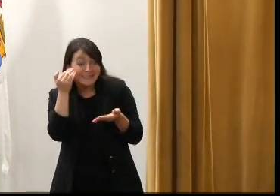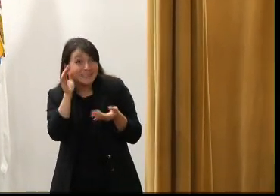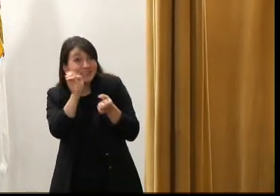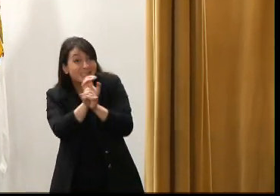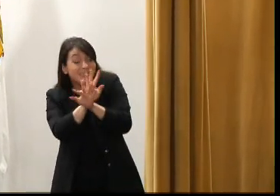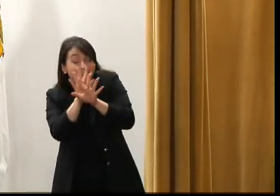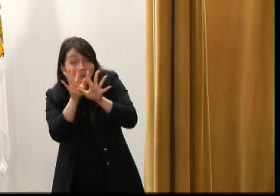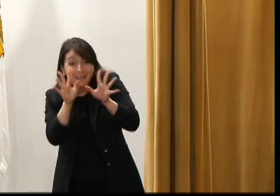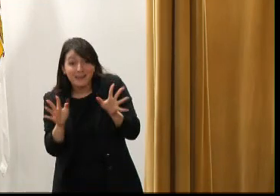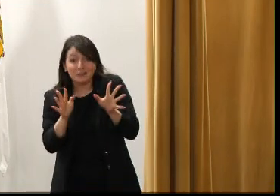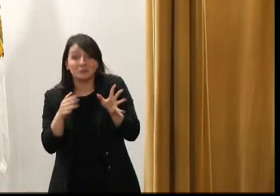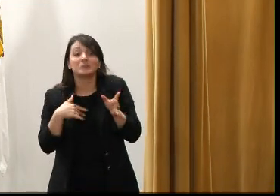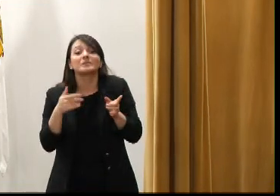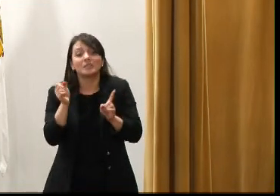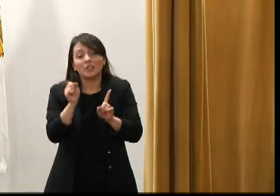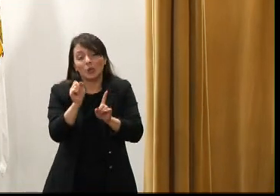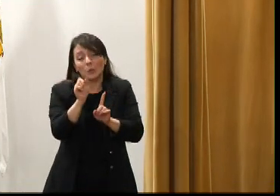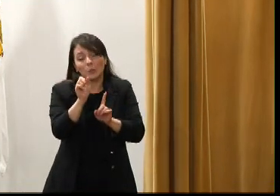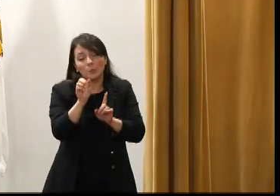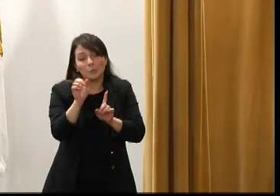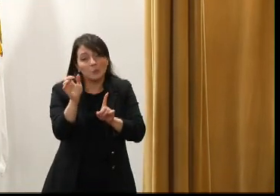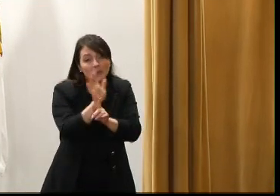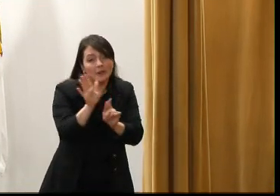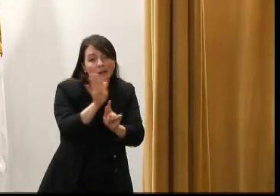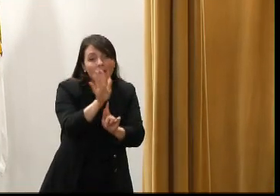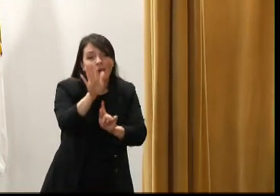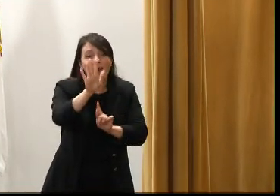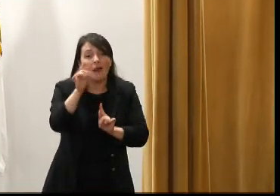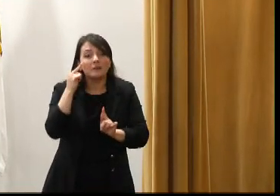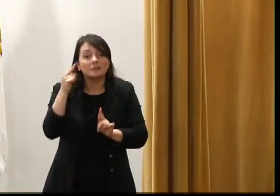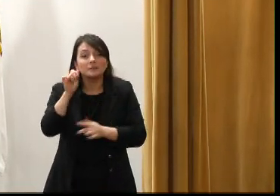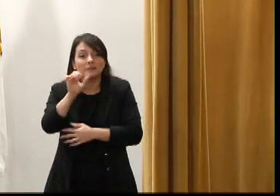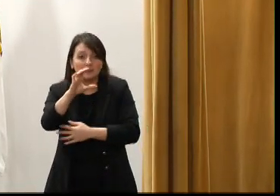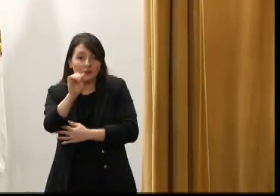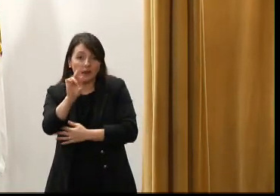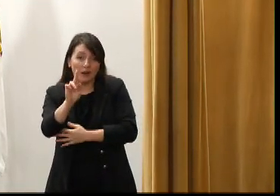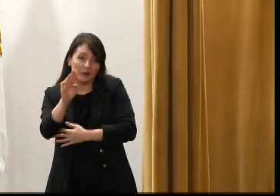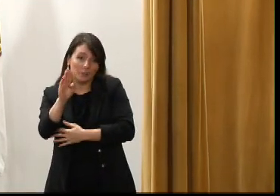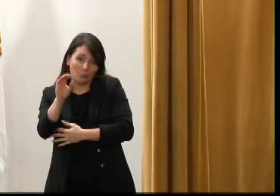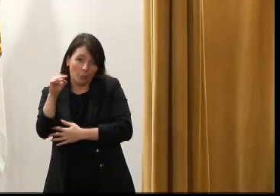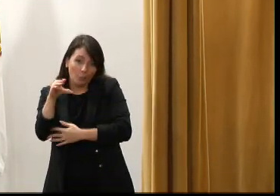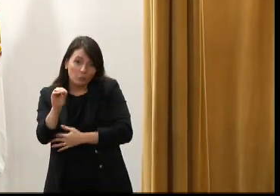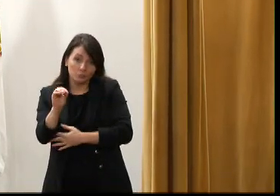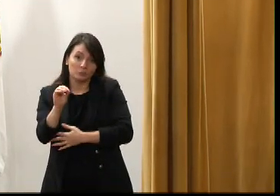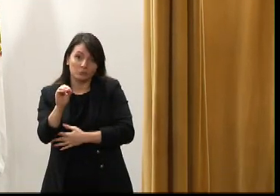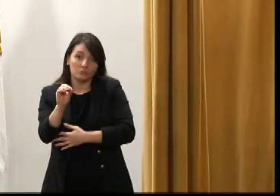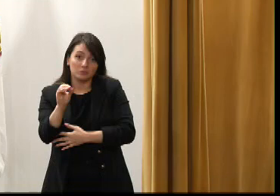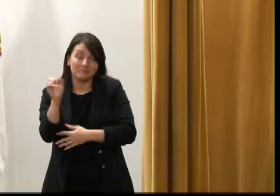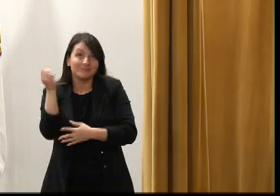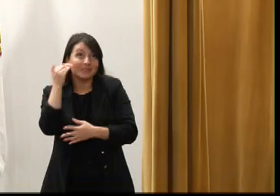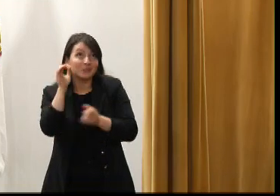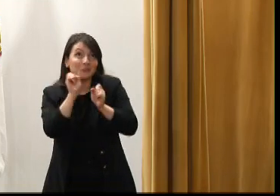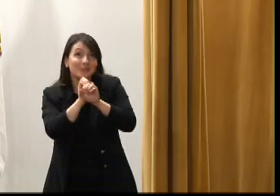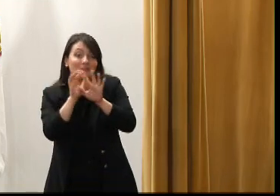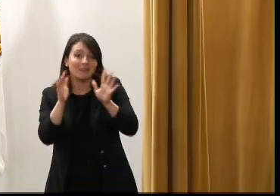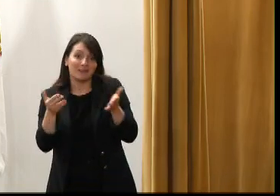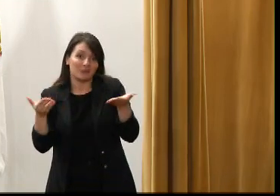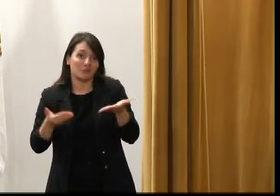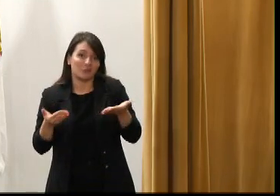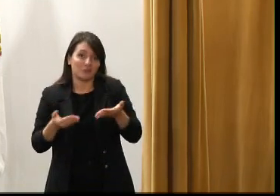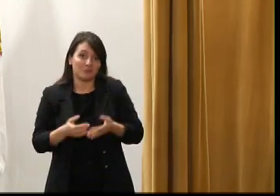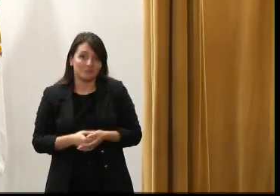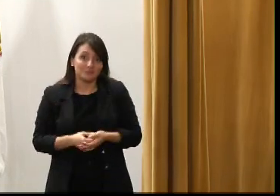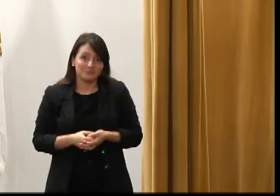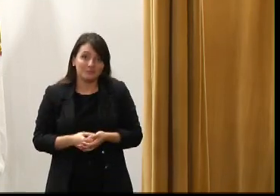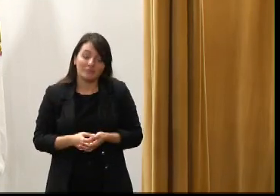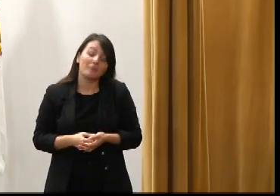É o gás carbônico. Né? Isso, a COP26 deixou isso muito claro para todos nós. Né? Então, a